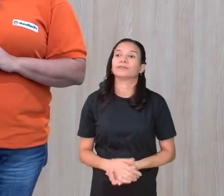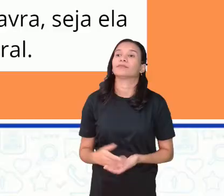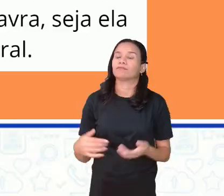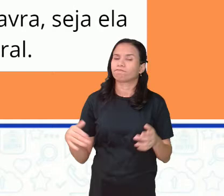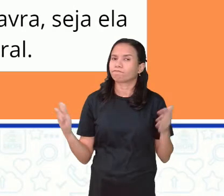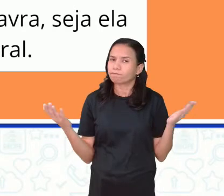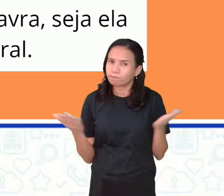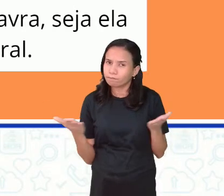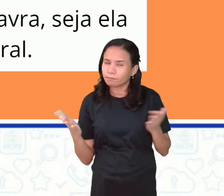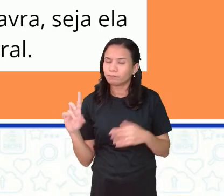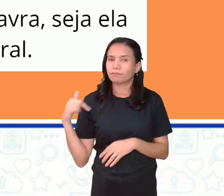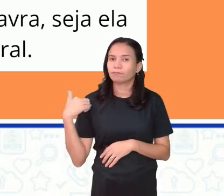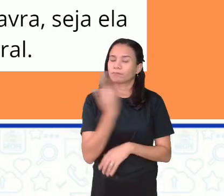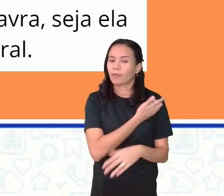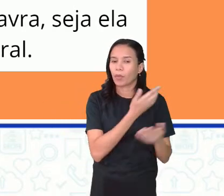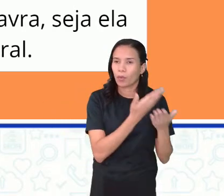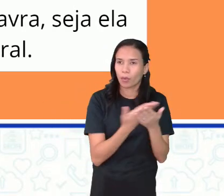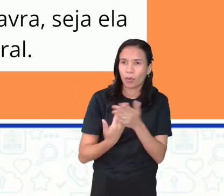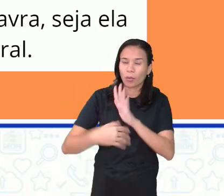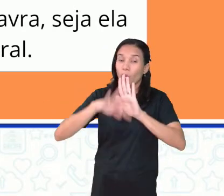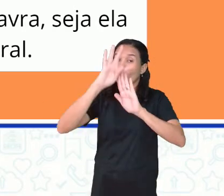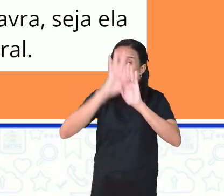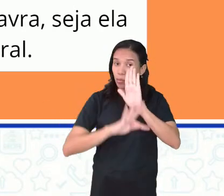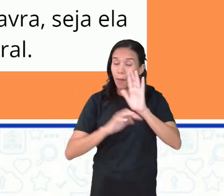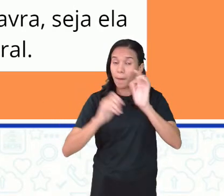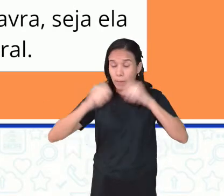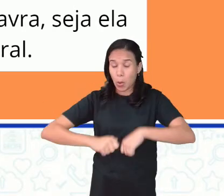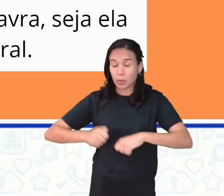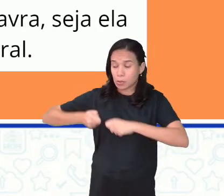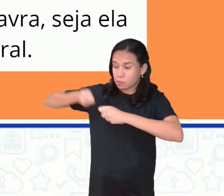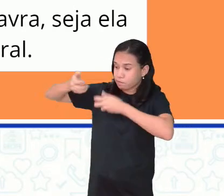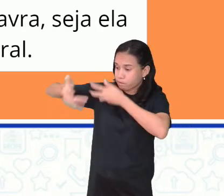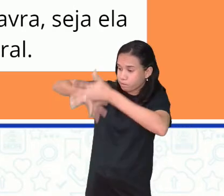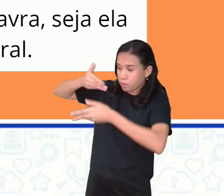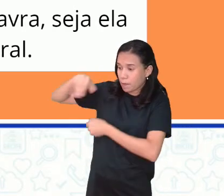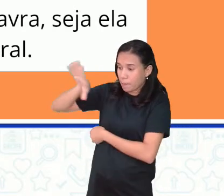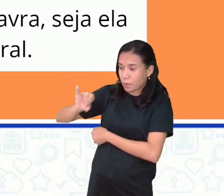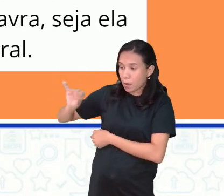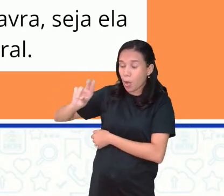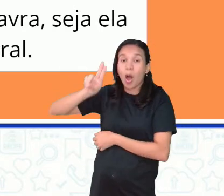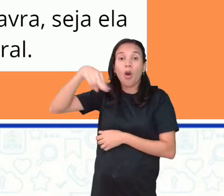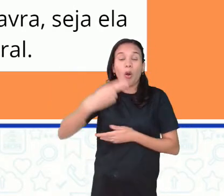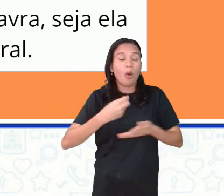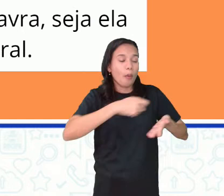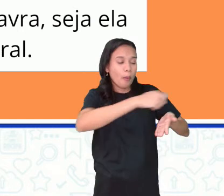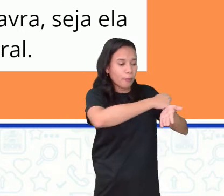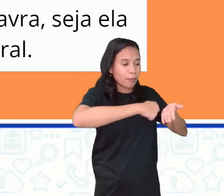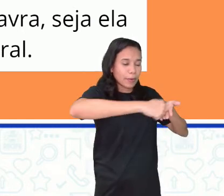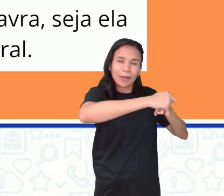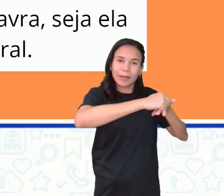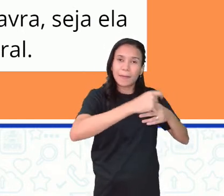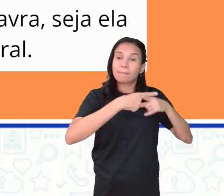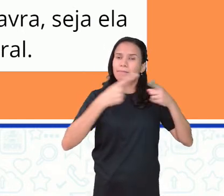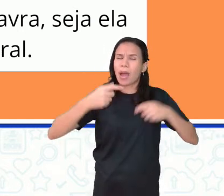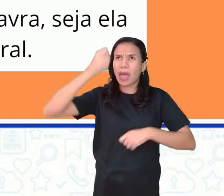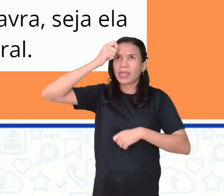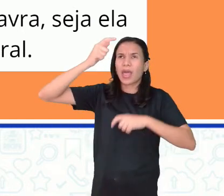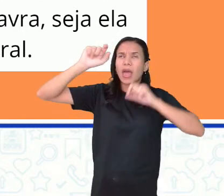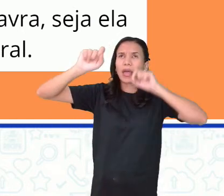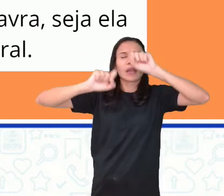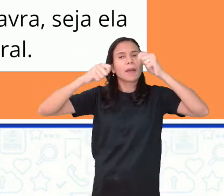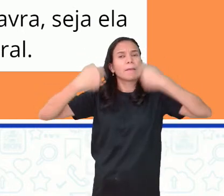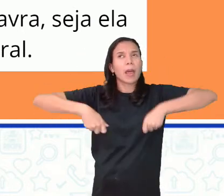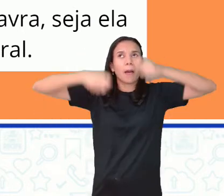Até aqui, vimos que os textos podem ser orais ou escritos, mas essa noção precisa